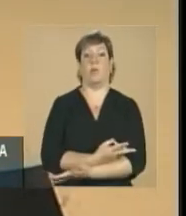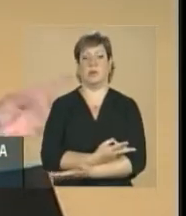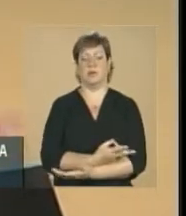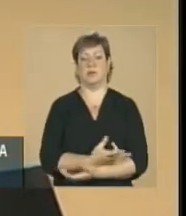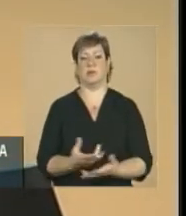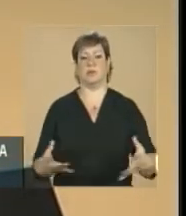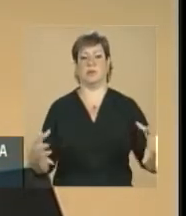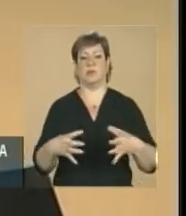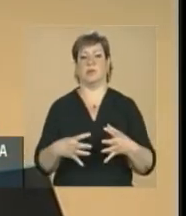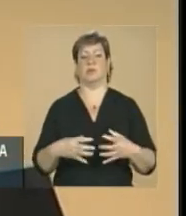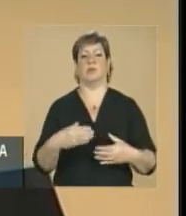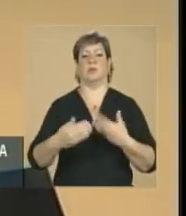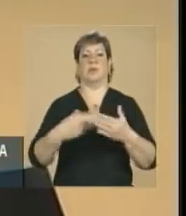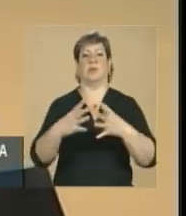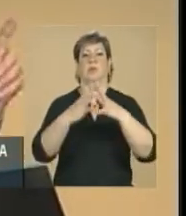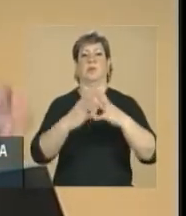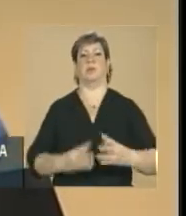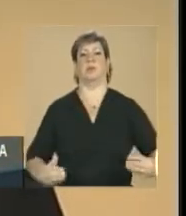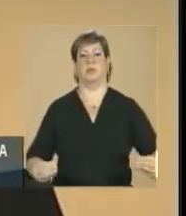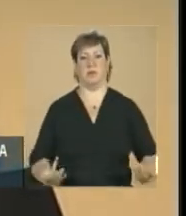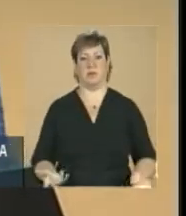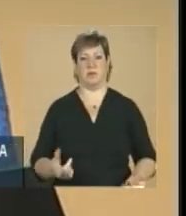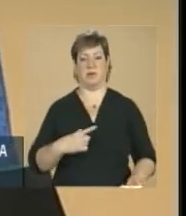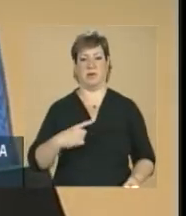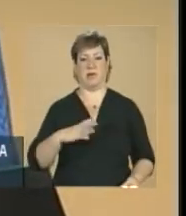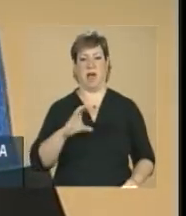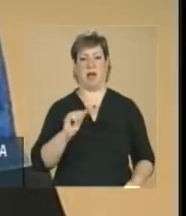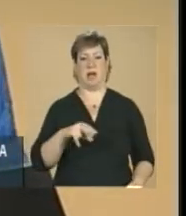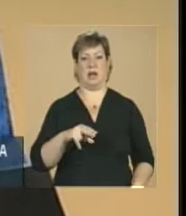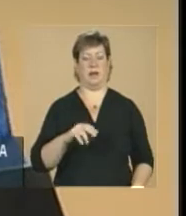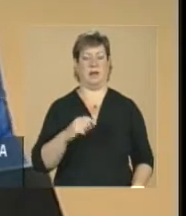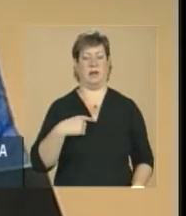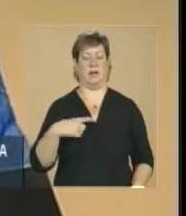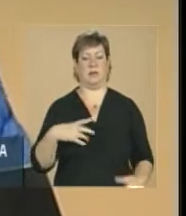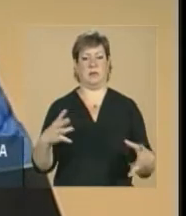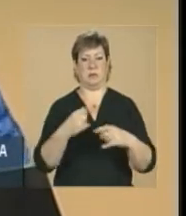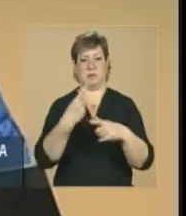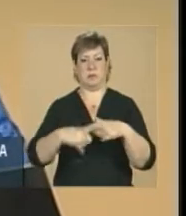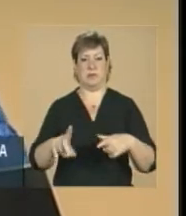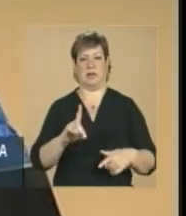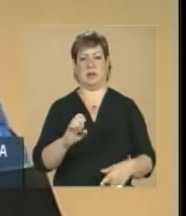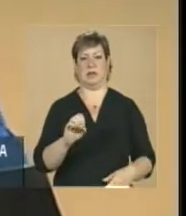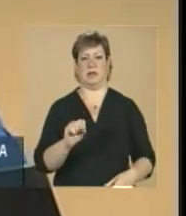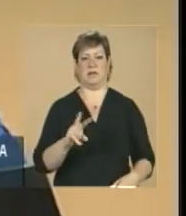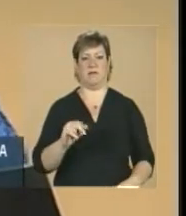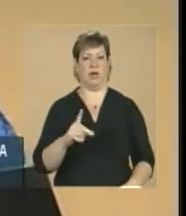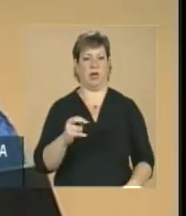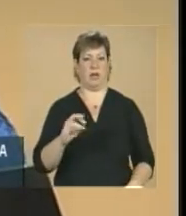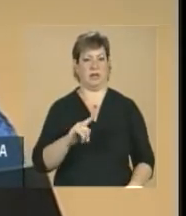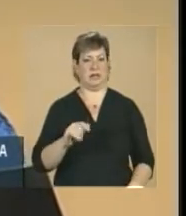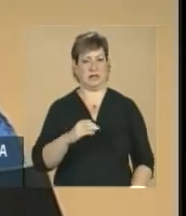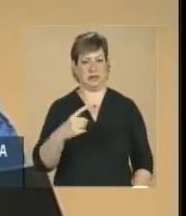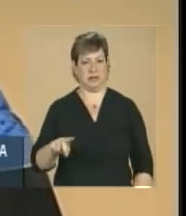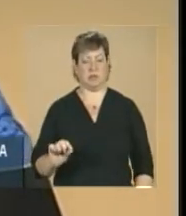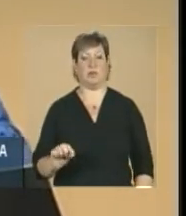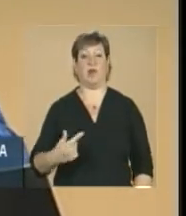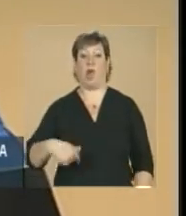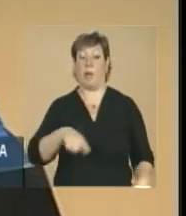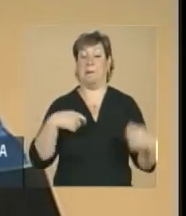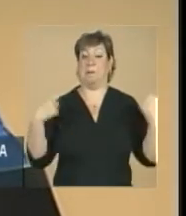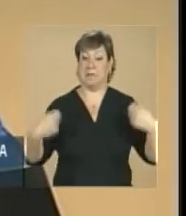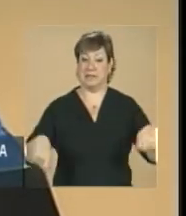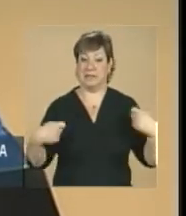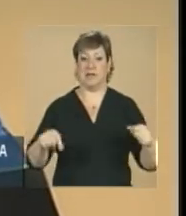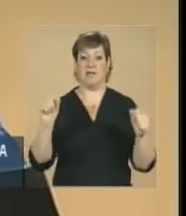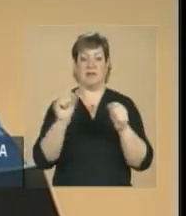de desconstituição e, eu diria, até de canibalização. E temos de criar condições para que o